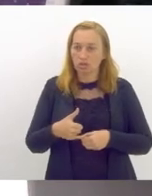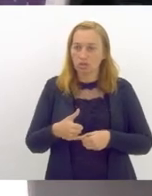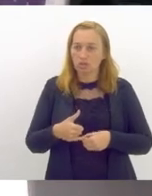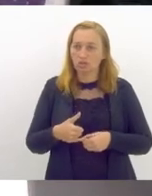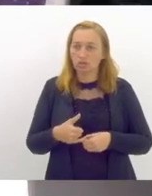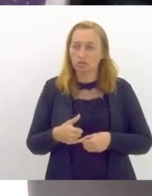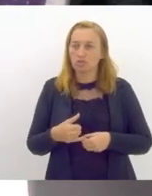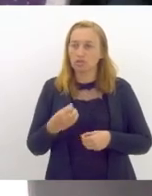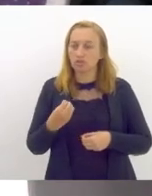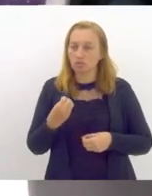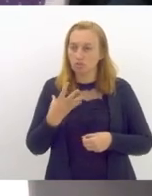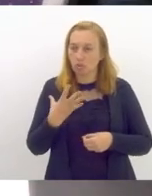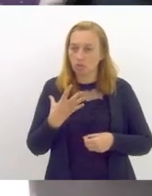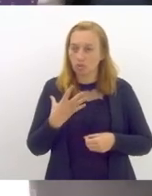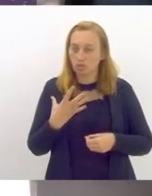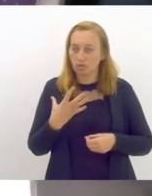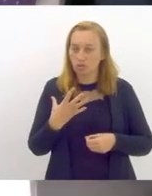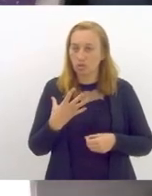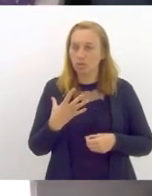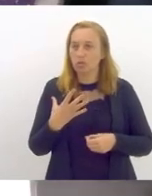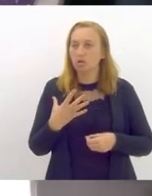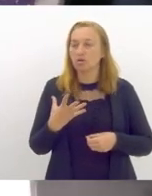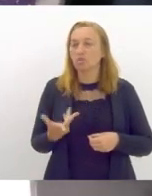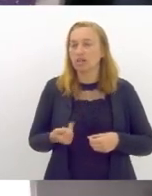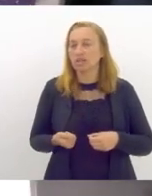Esse foi o meu entendimento